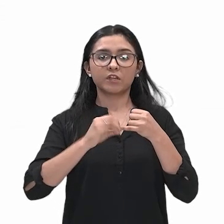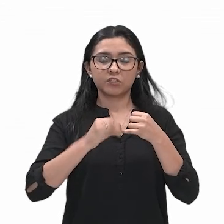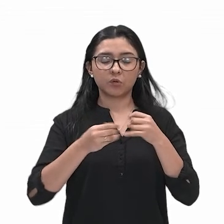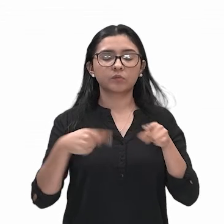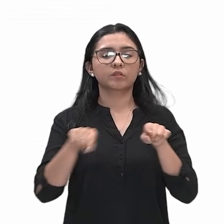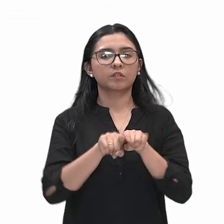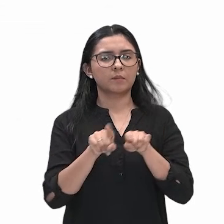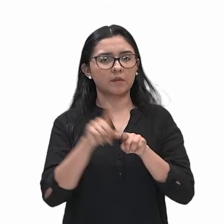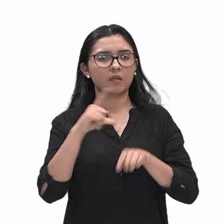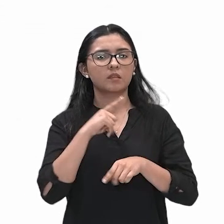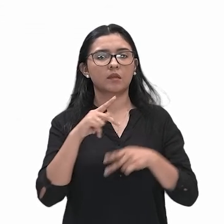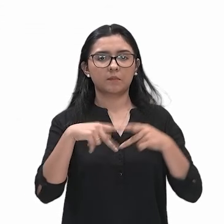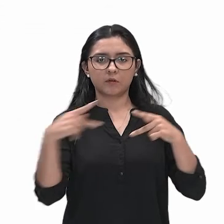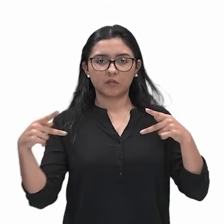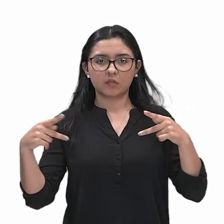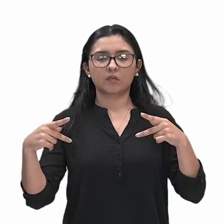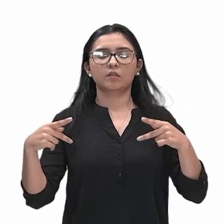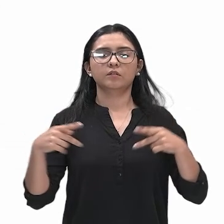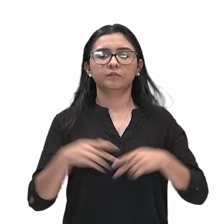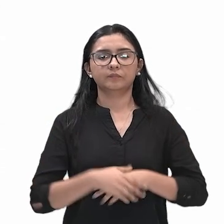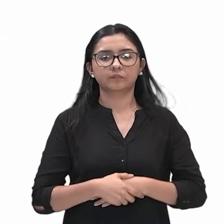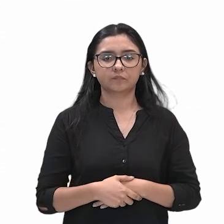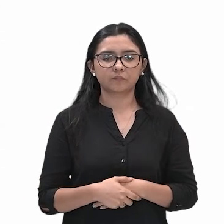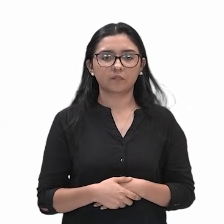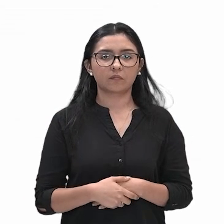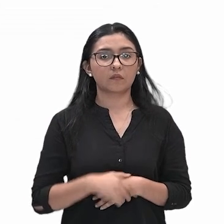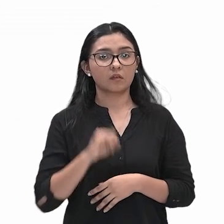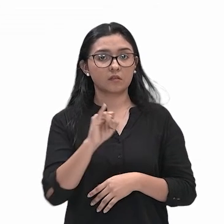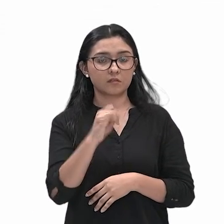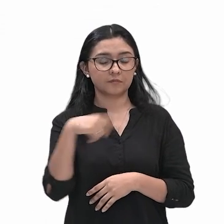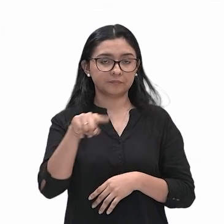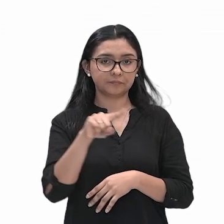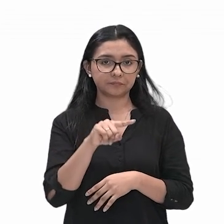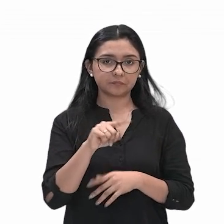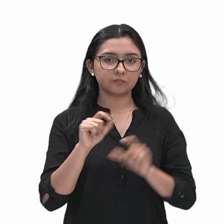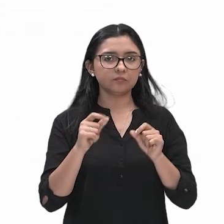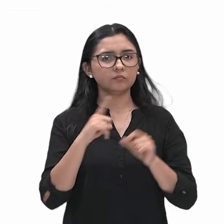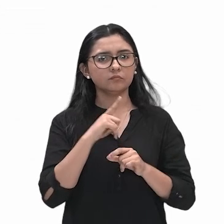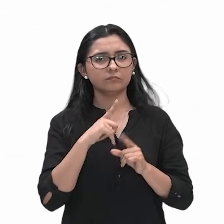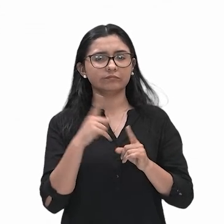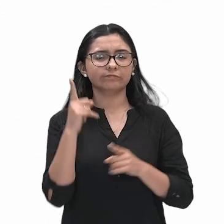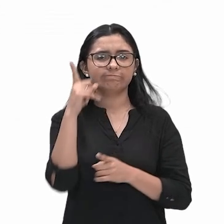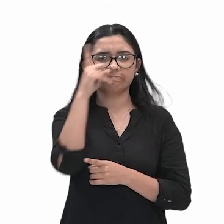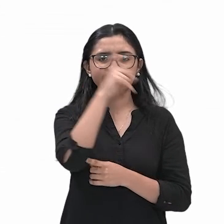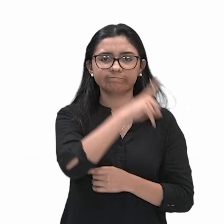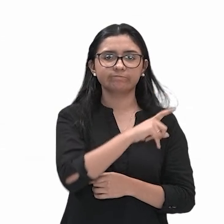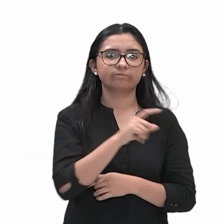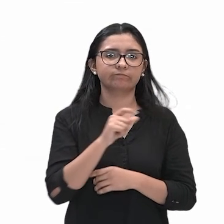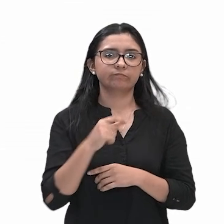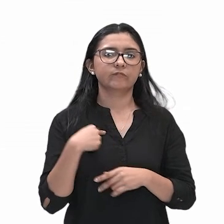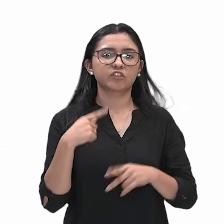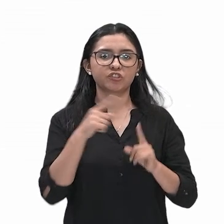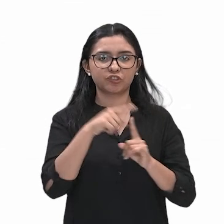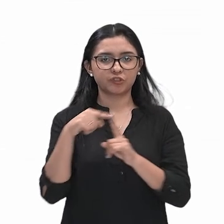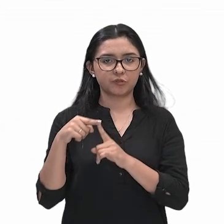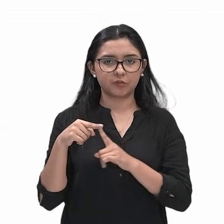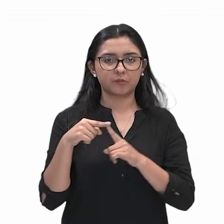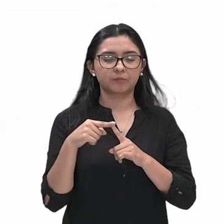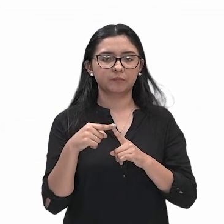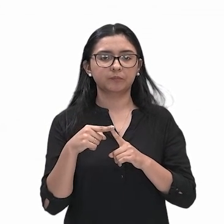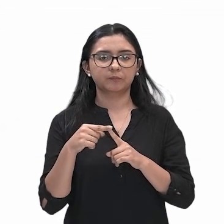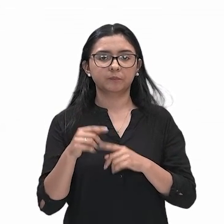é rico em proteína. Caso, né, você aí tenha dificuldade, né, dessa proteína animal, o feijão